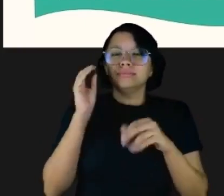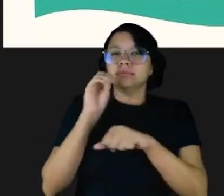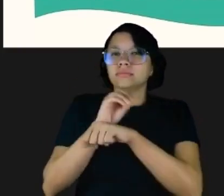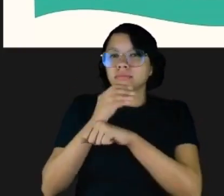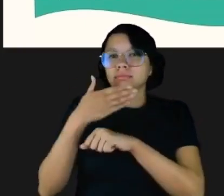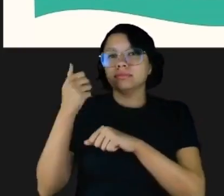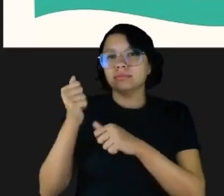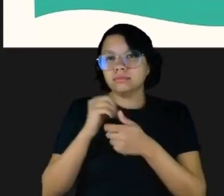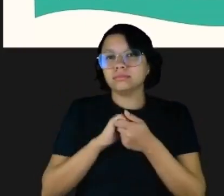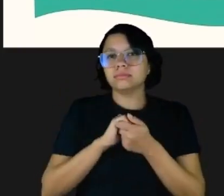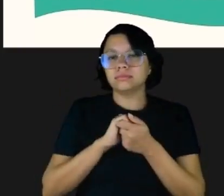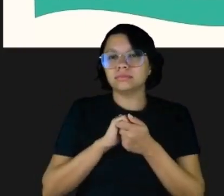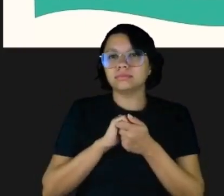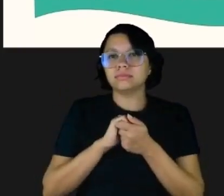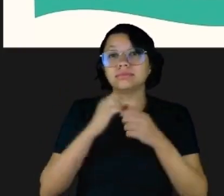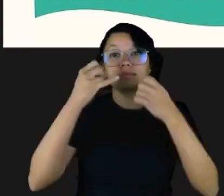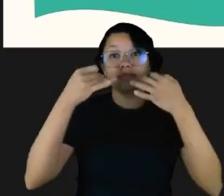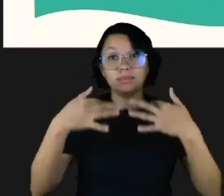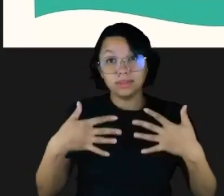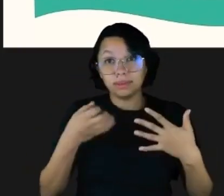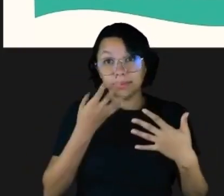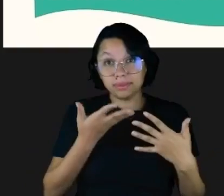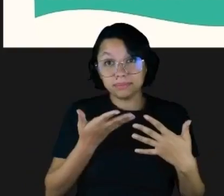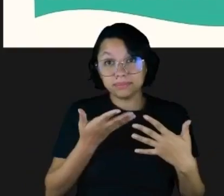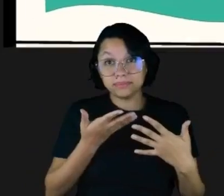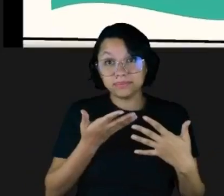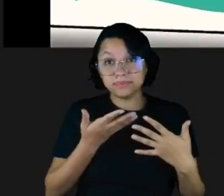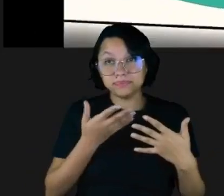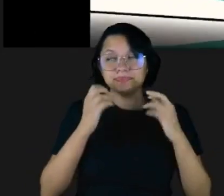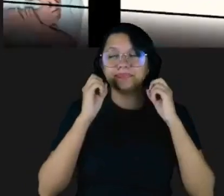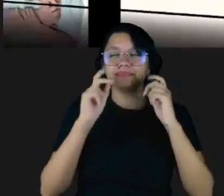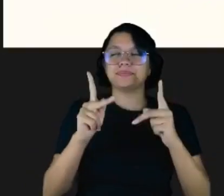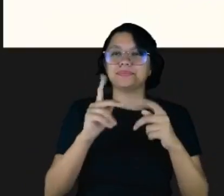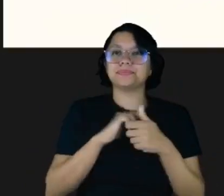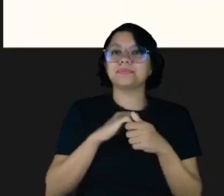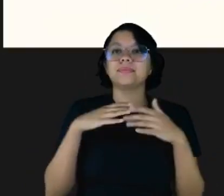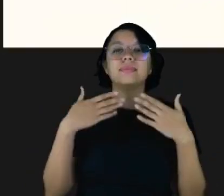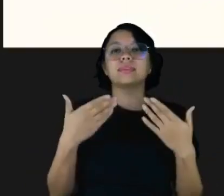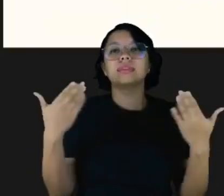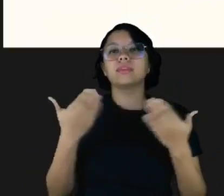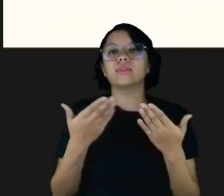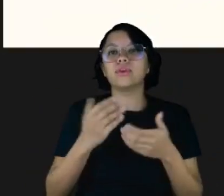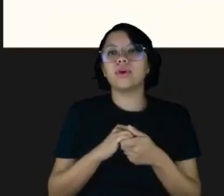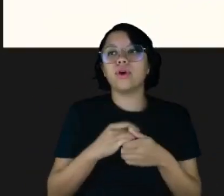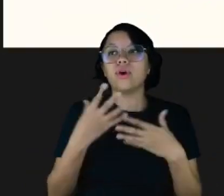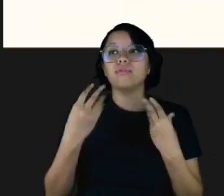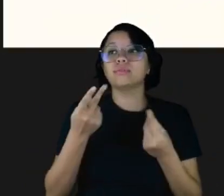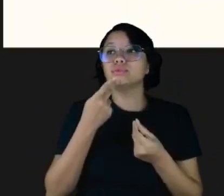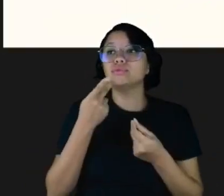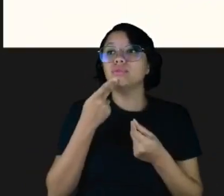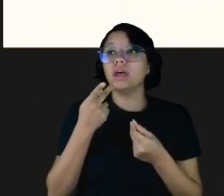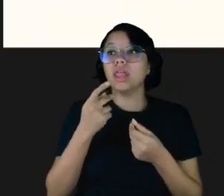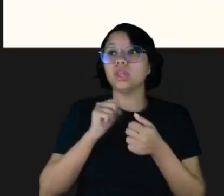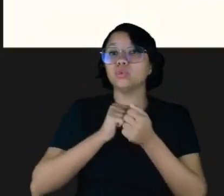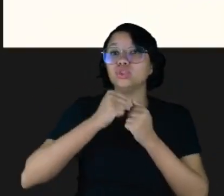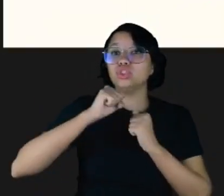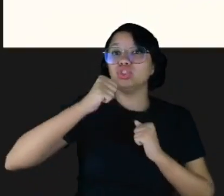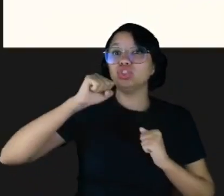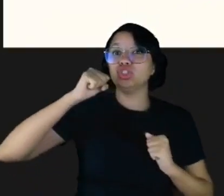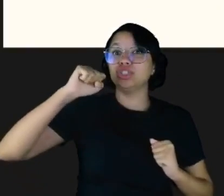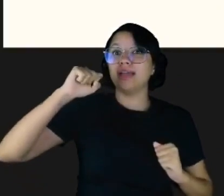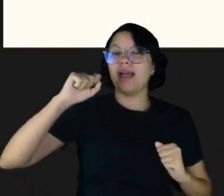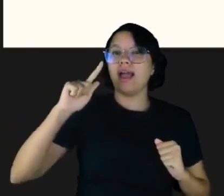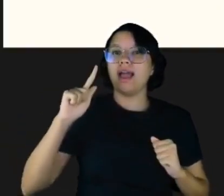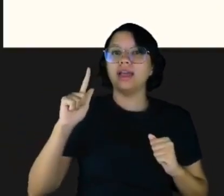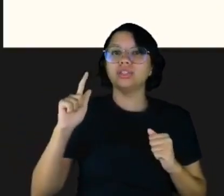melhor. Esclareceu? Ok. Então, agora, nós vamos falar dos gigantes da